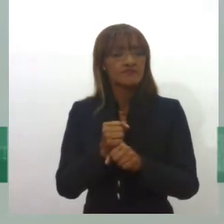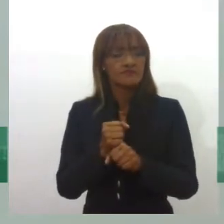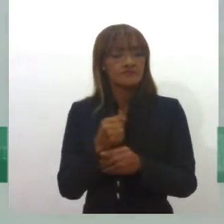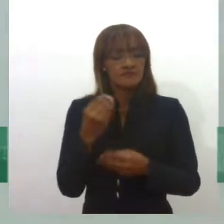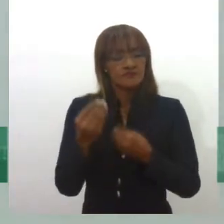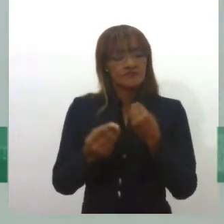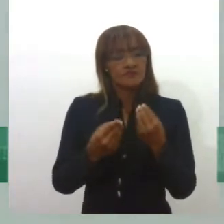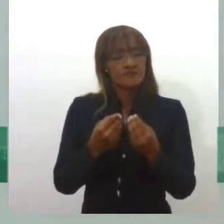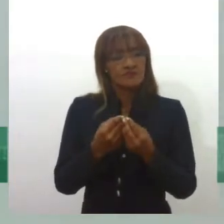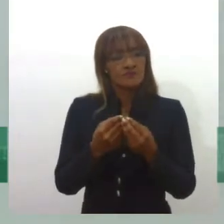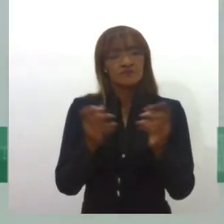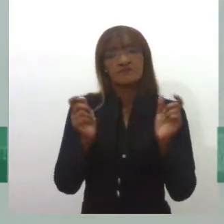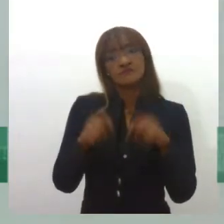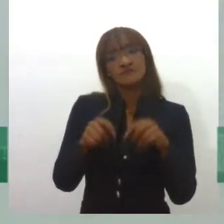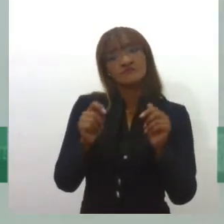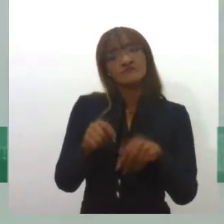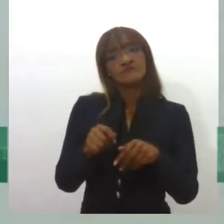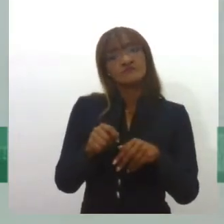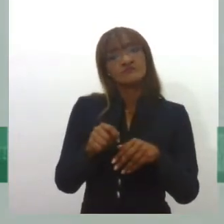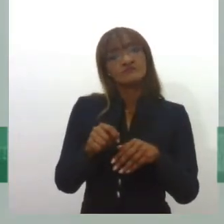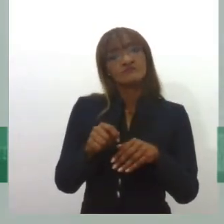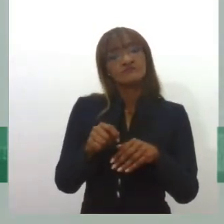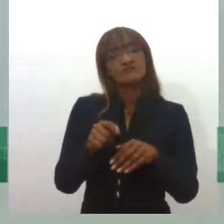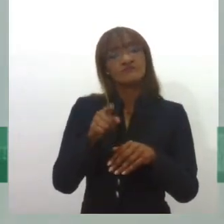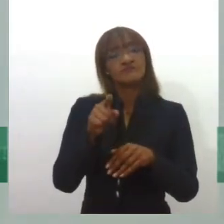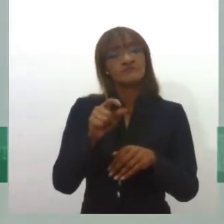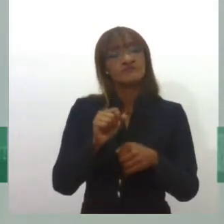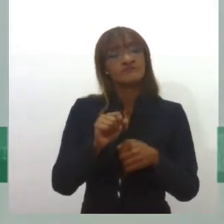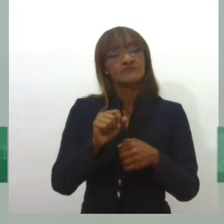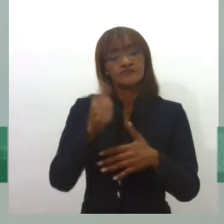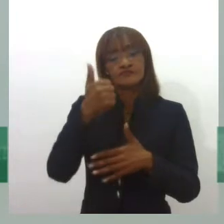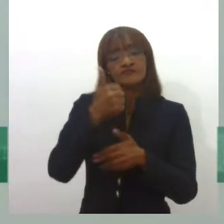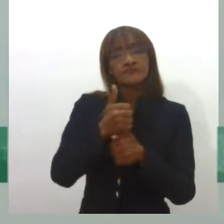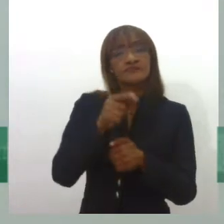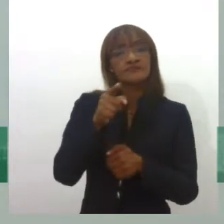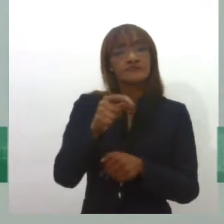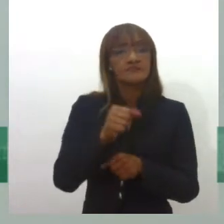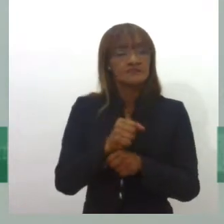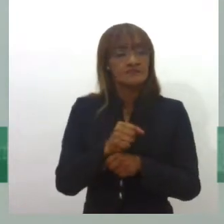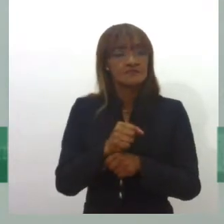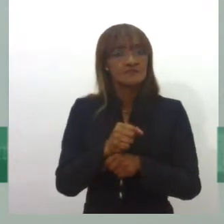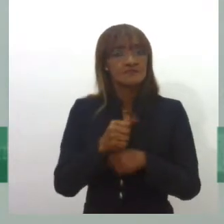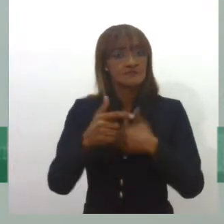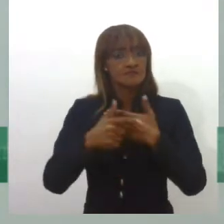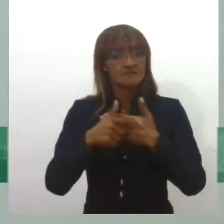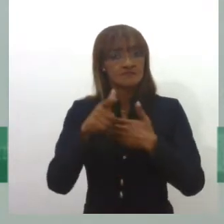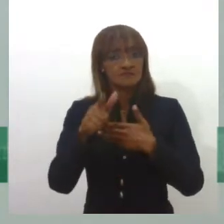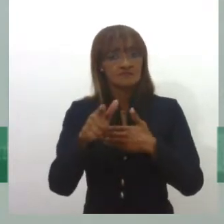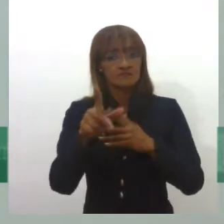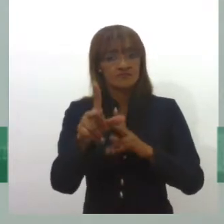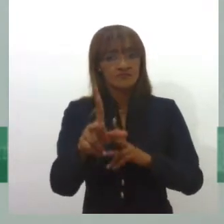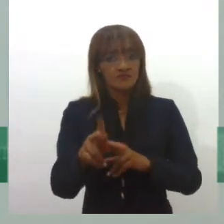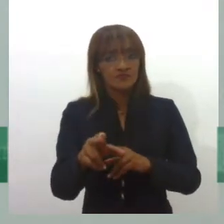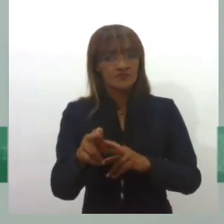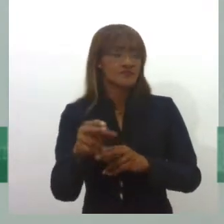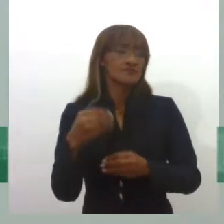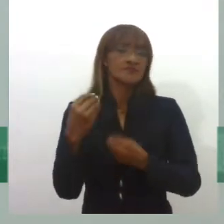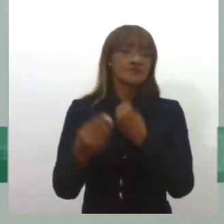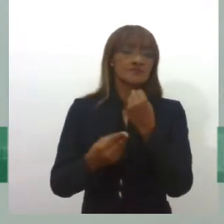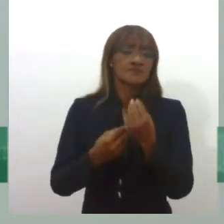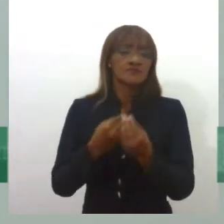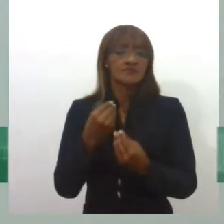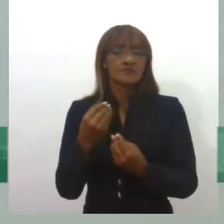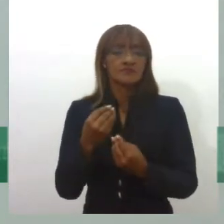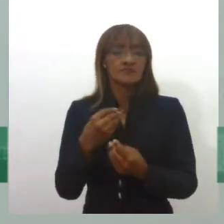tratados se estivéssemos lá na situação da outra pessoa, né? A gestão, quer